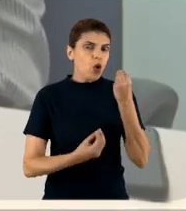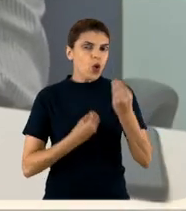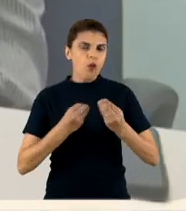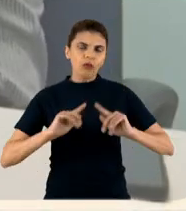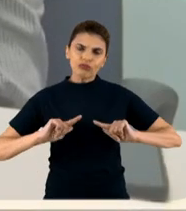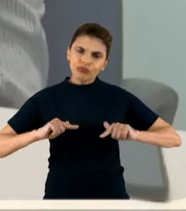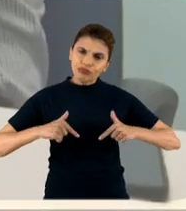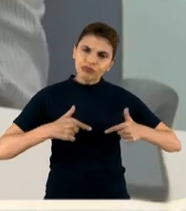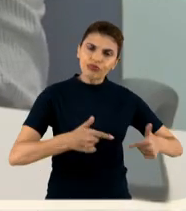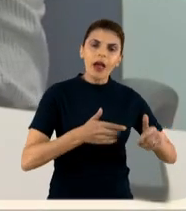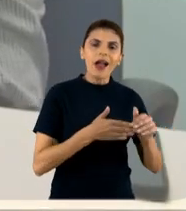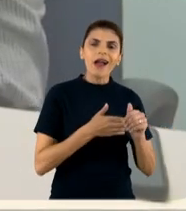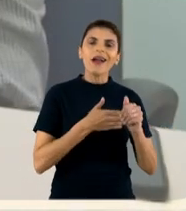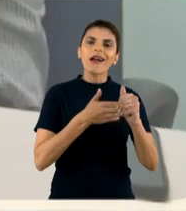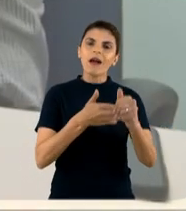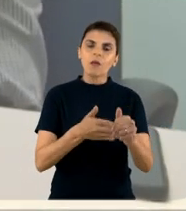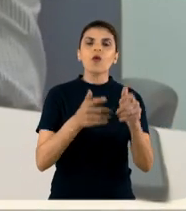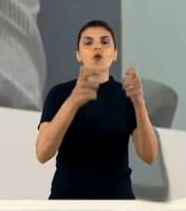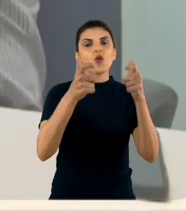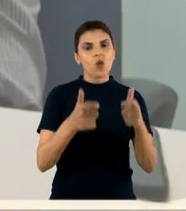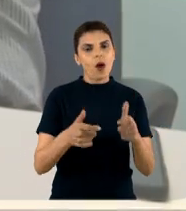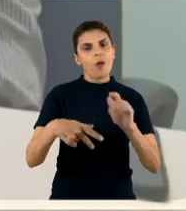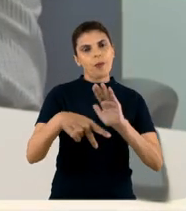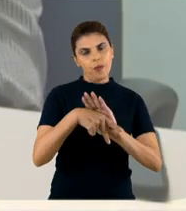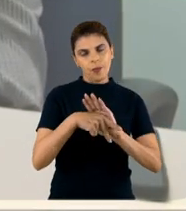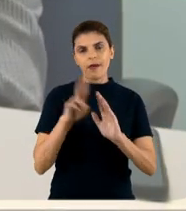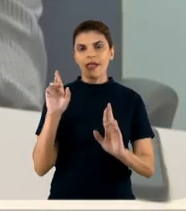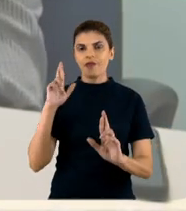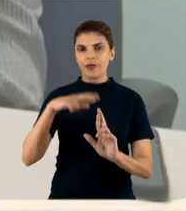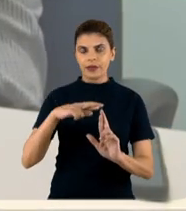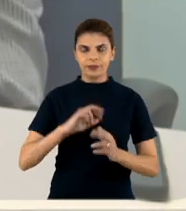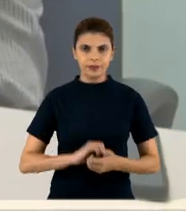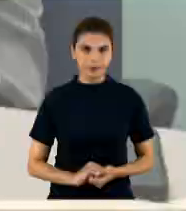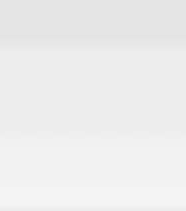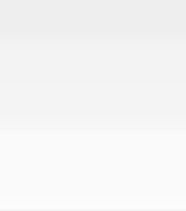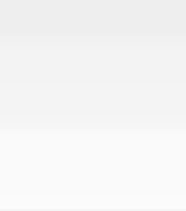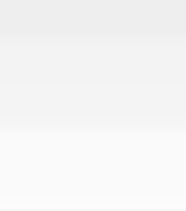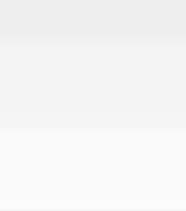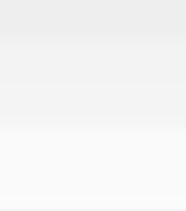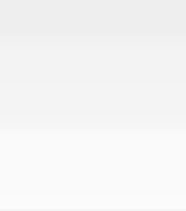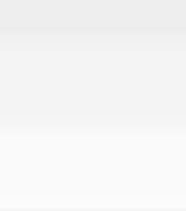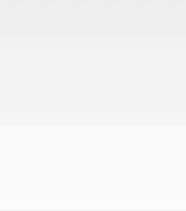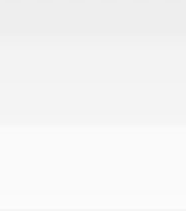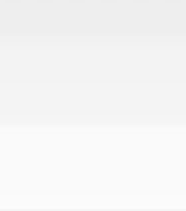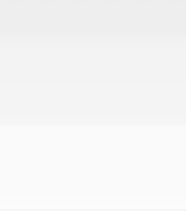Ministério da Saúde e o encaminhamento para as unidades de referência.